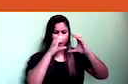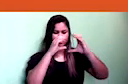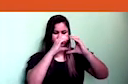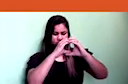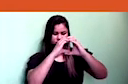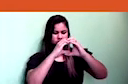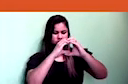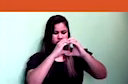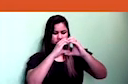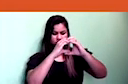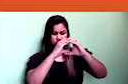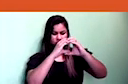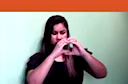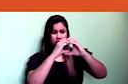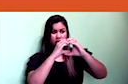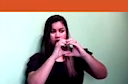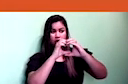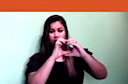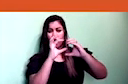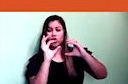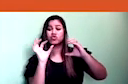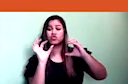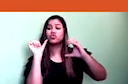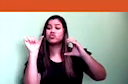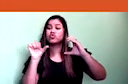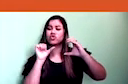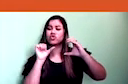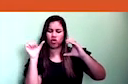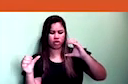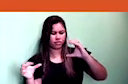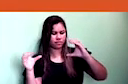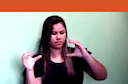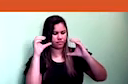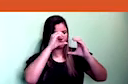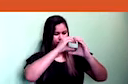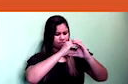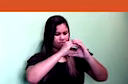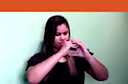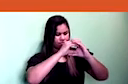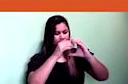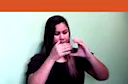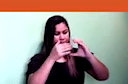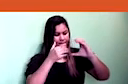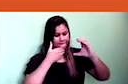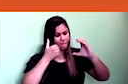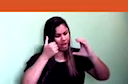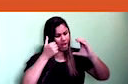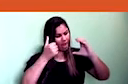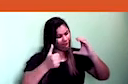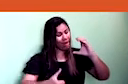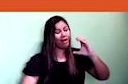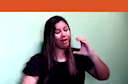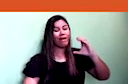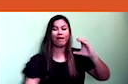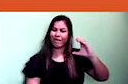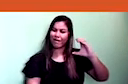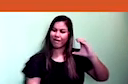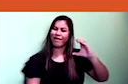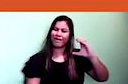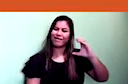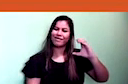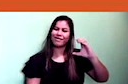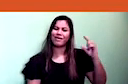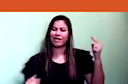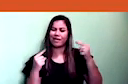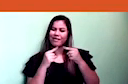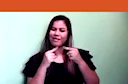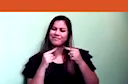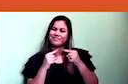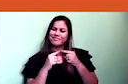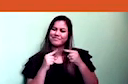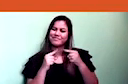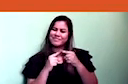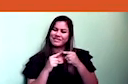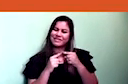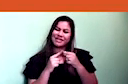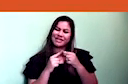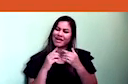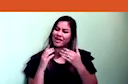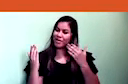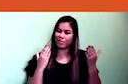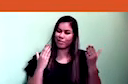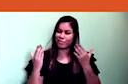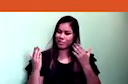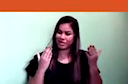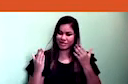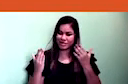cada vez menor. Então, eu sei que o dia a dia nos traz inúmeros desafios. E eu sei também que inúmeros